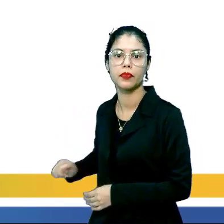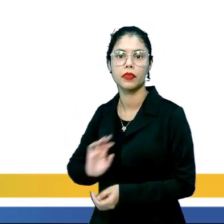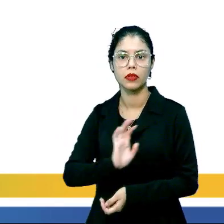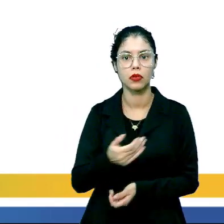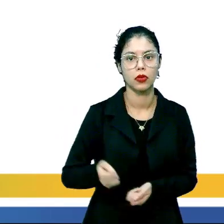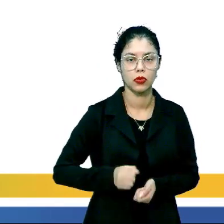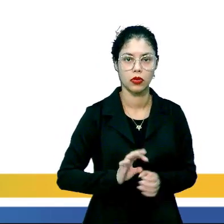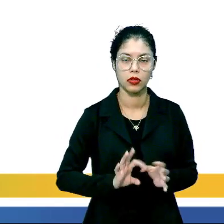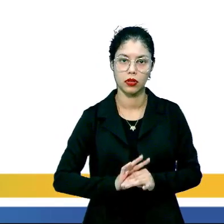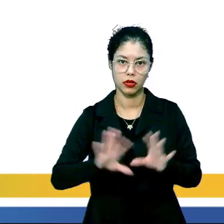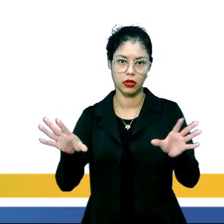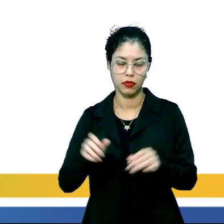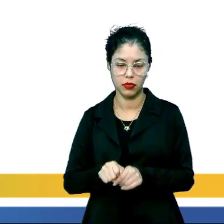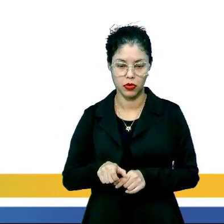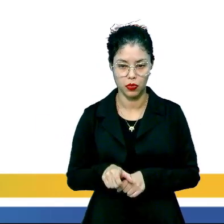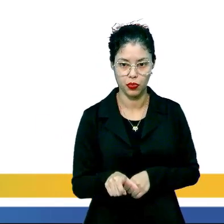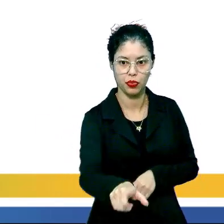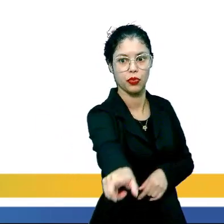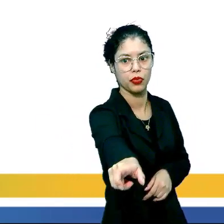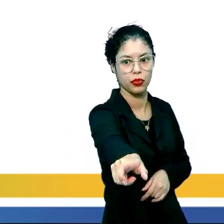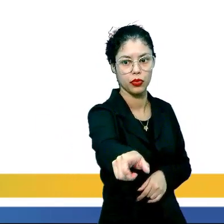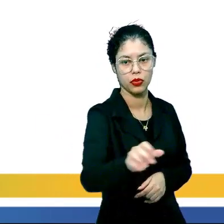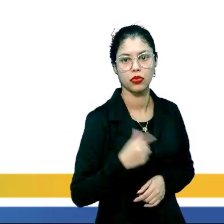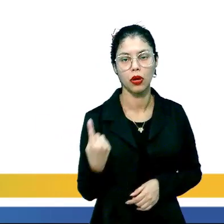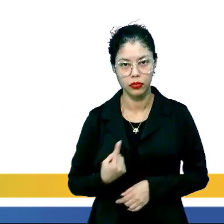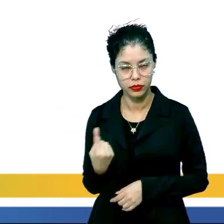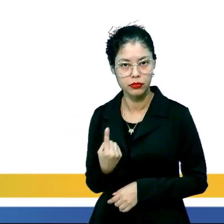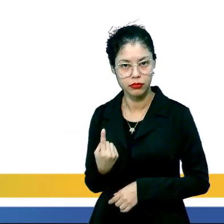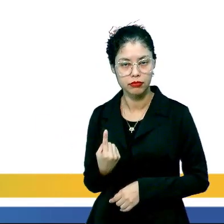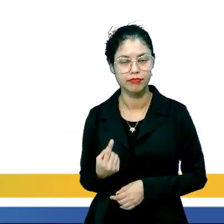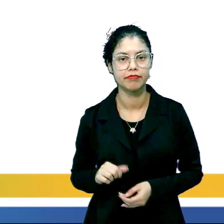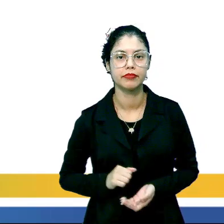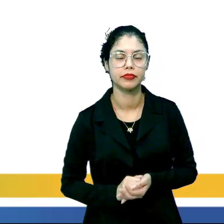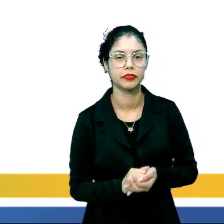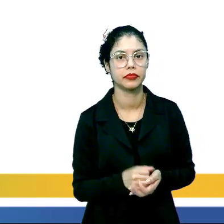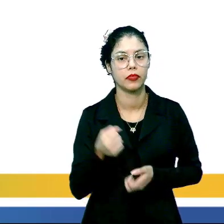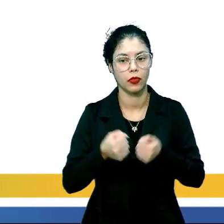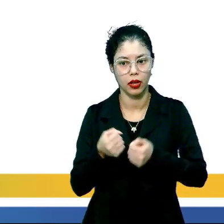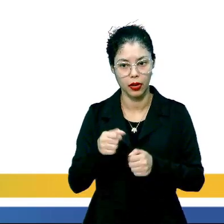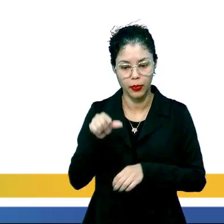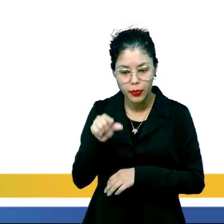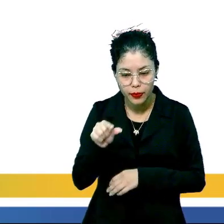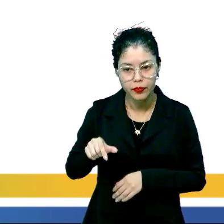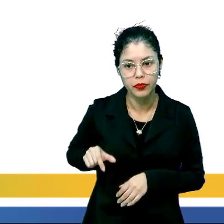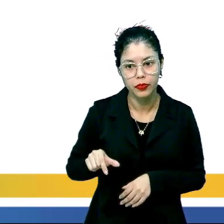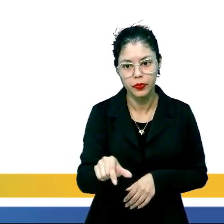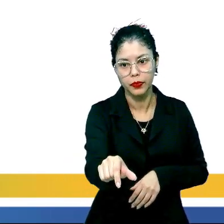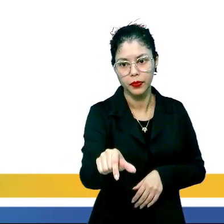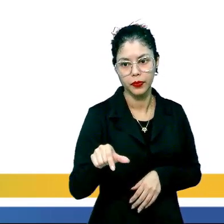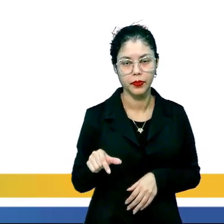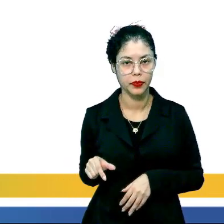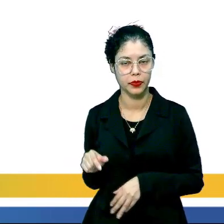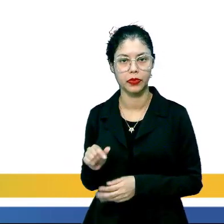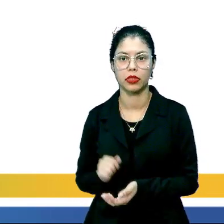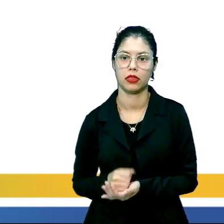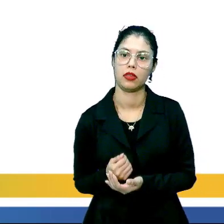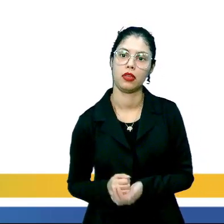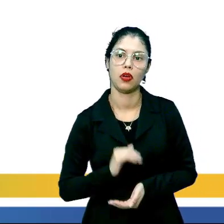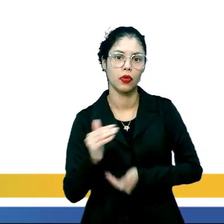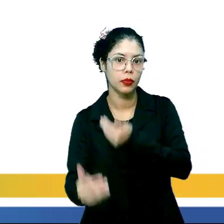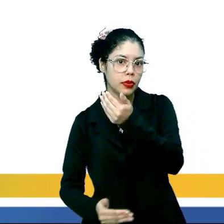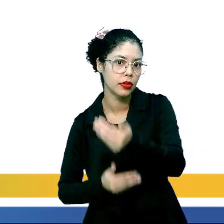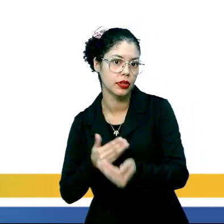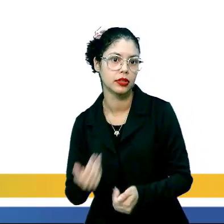ser solto, o carrinho entra em movimento, enquanto a mola volta à sua forma inicial. O